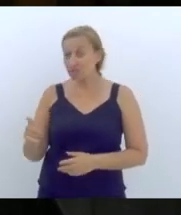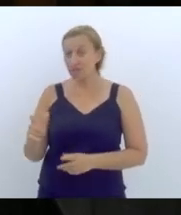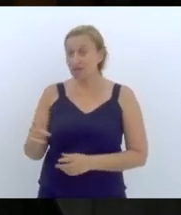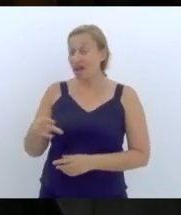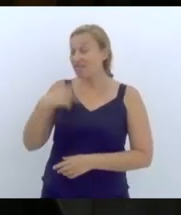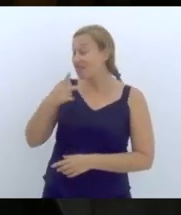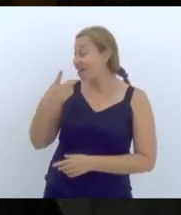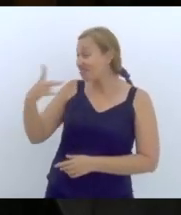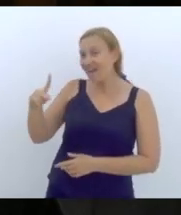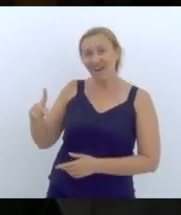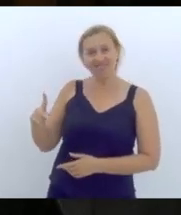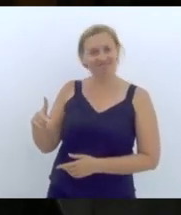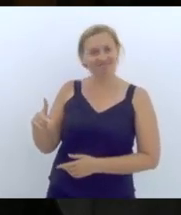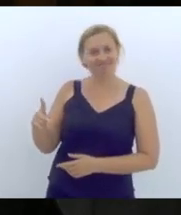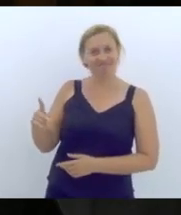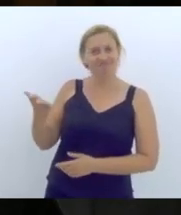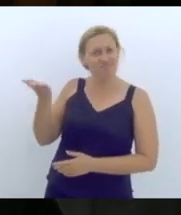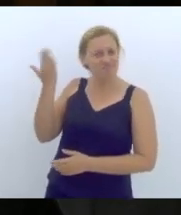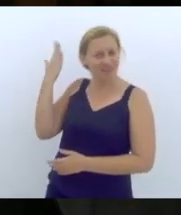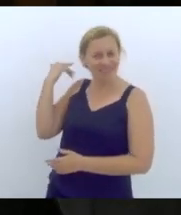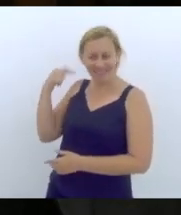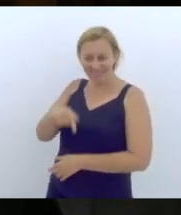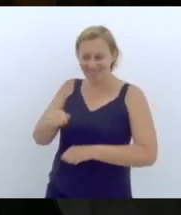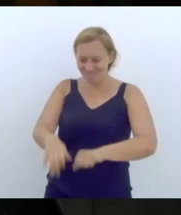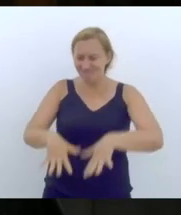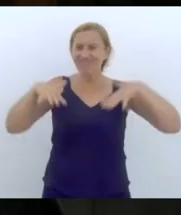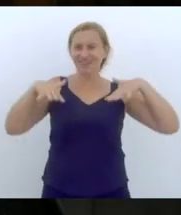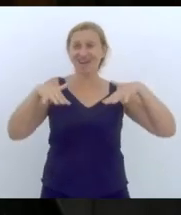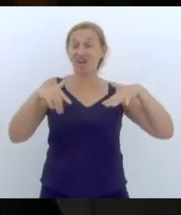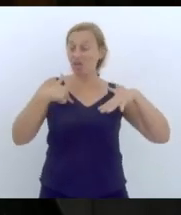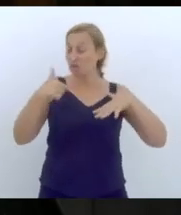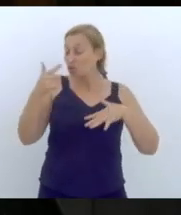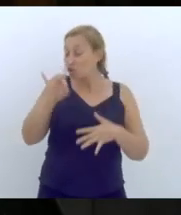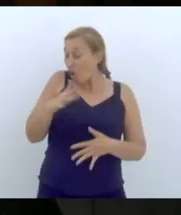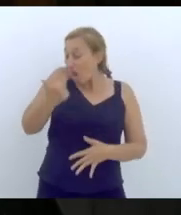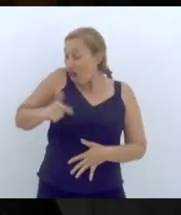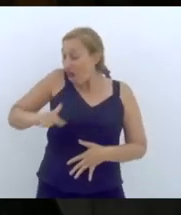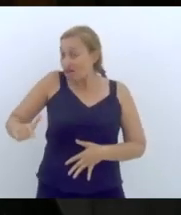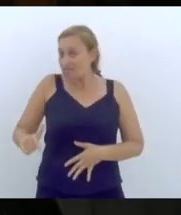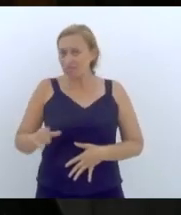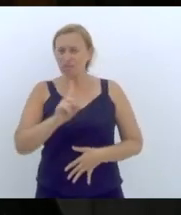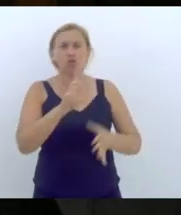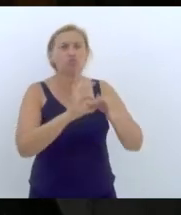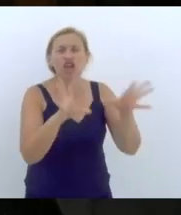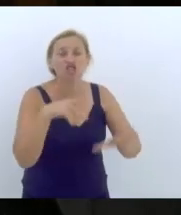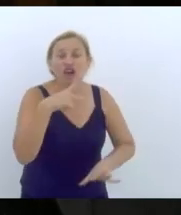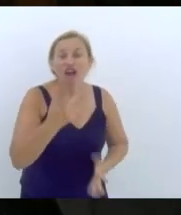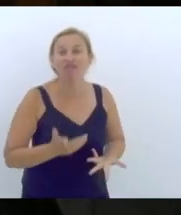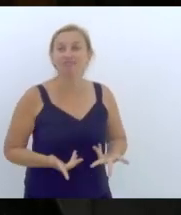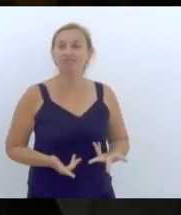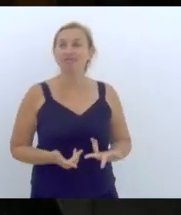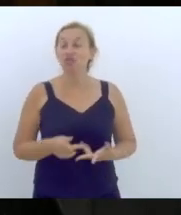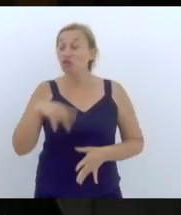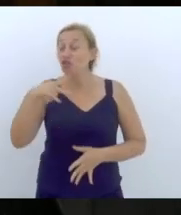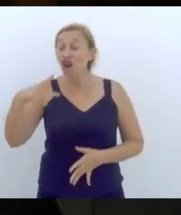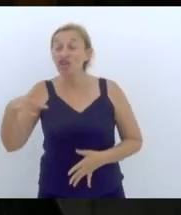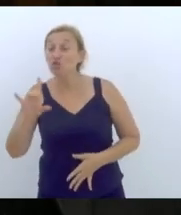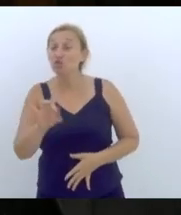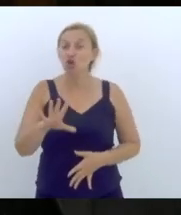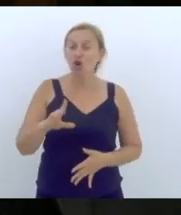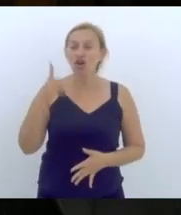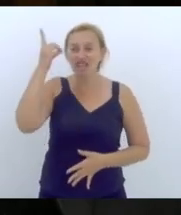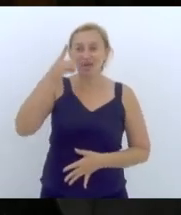que a ex-deputada falou no plenário. Estou replicando. Não dou a parte. Estou replicando o